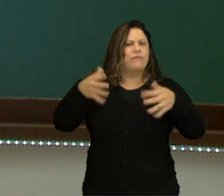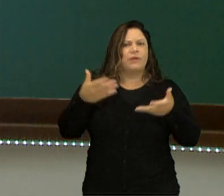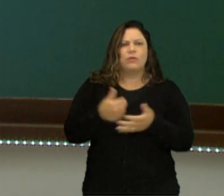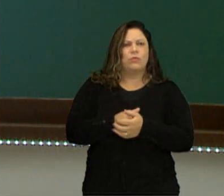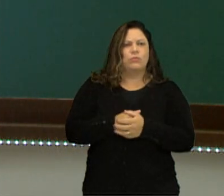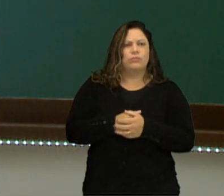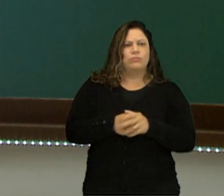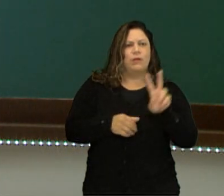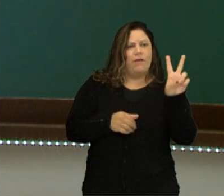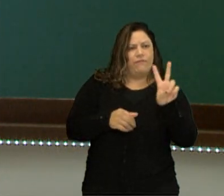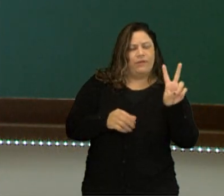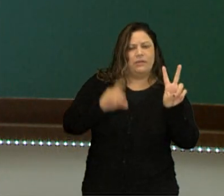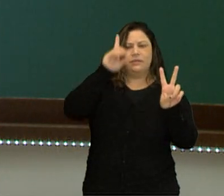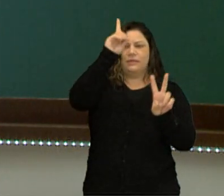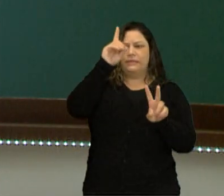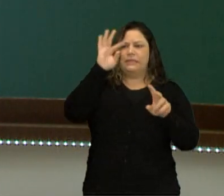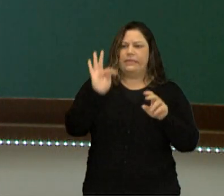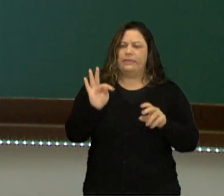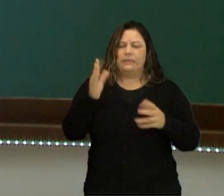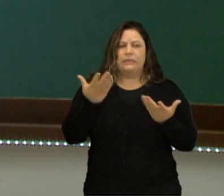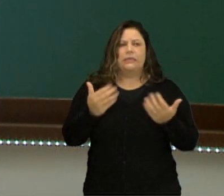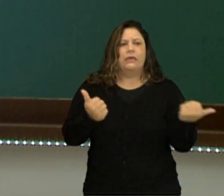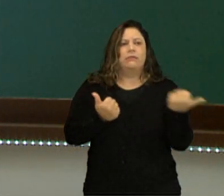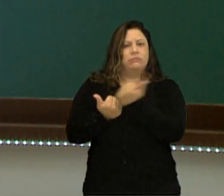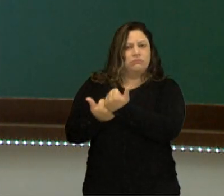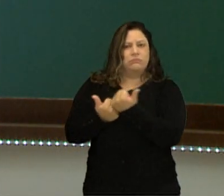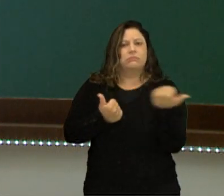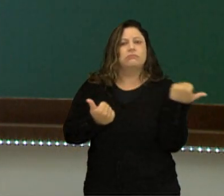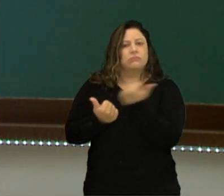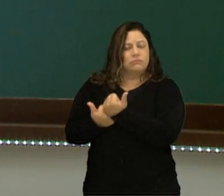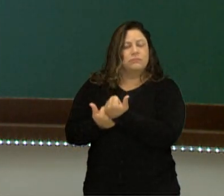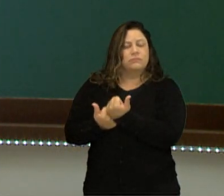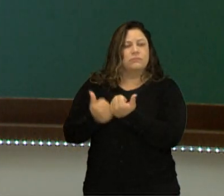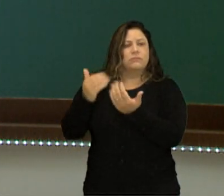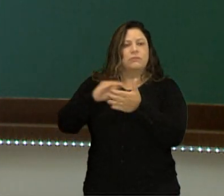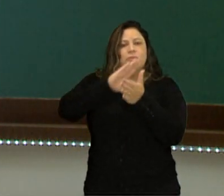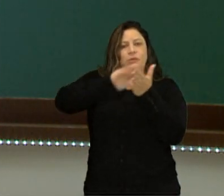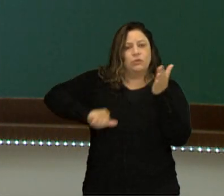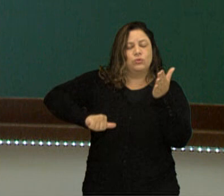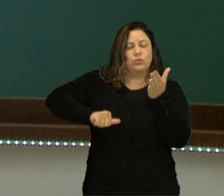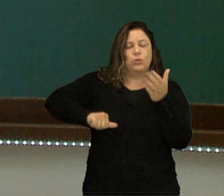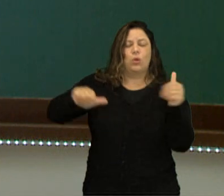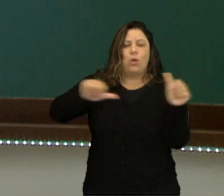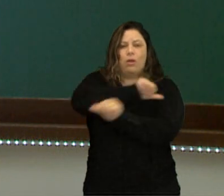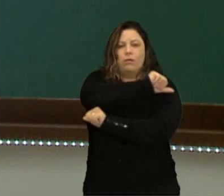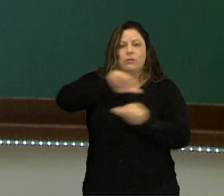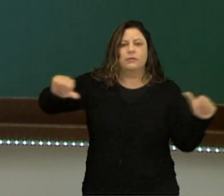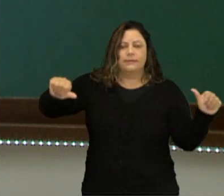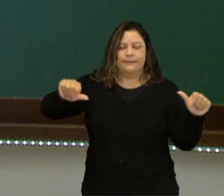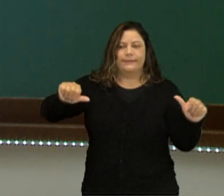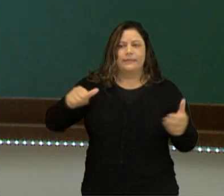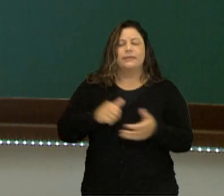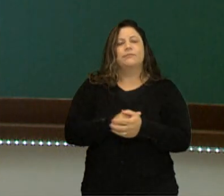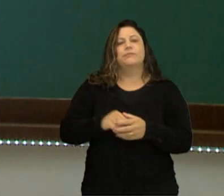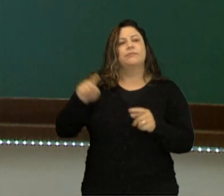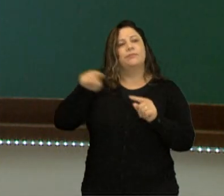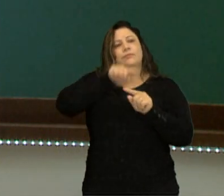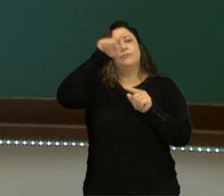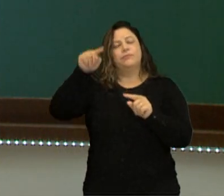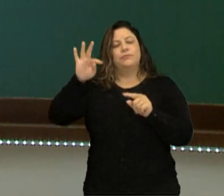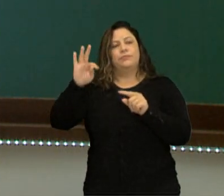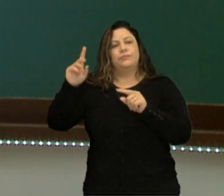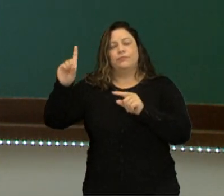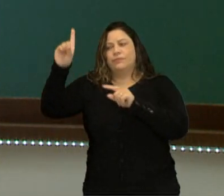a substituição. Olha só, eu vou isolar o tempo troca de lugar com a velocidade, e aí agora eu